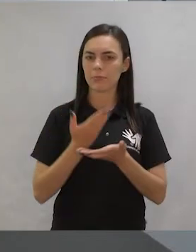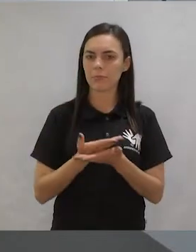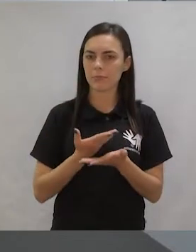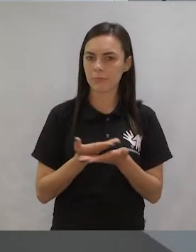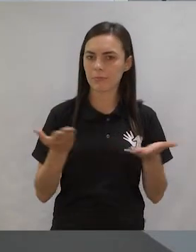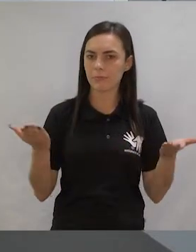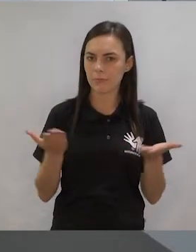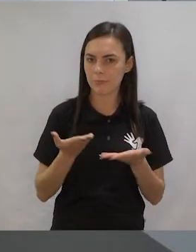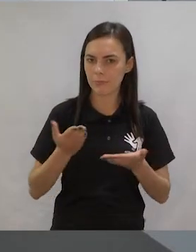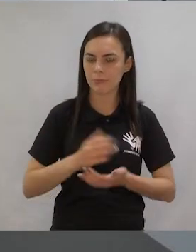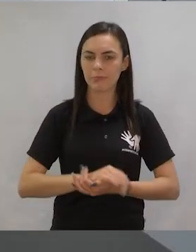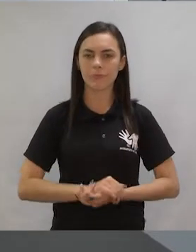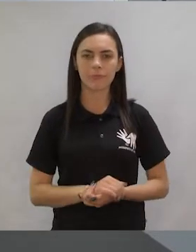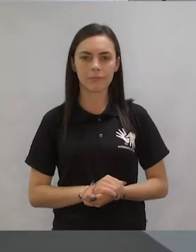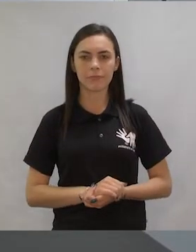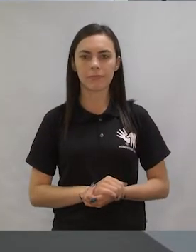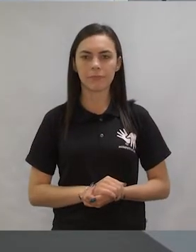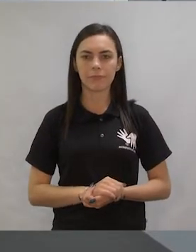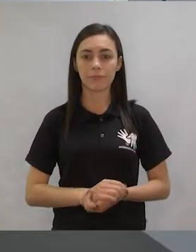hoje.